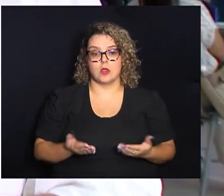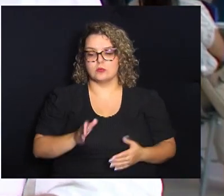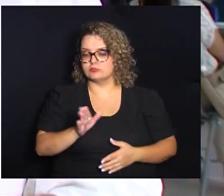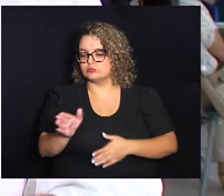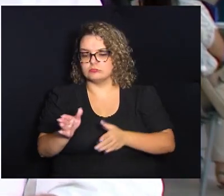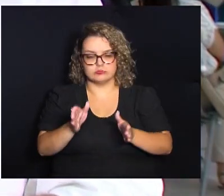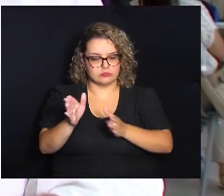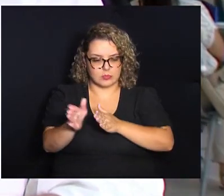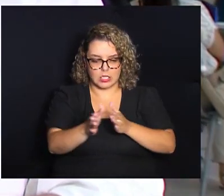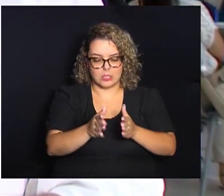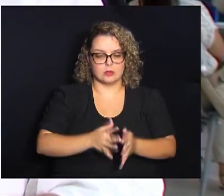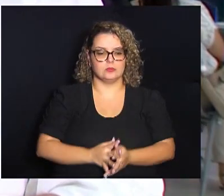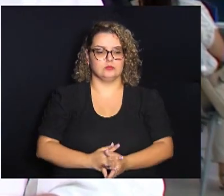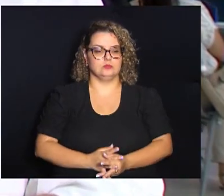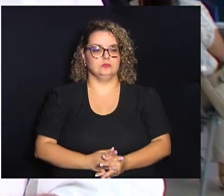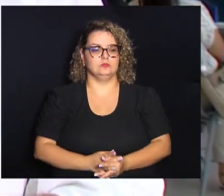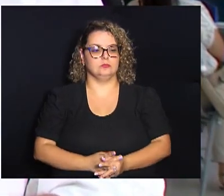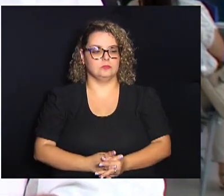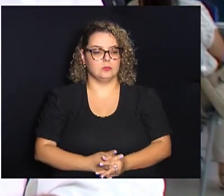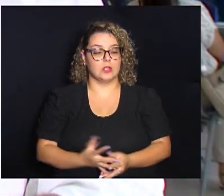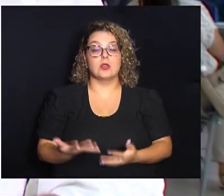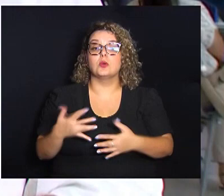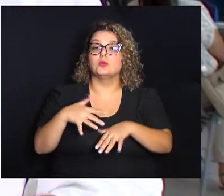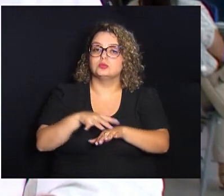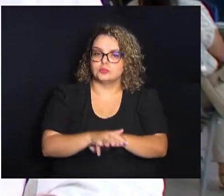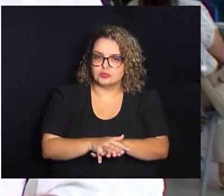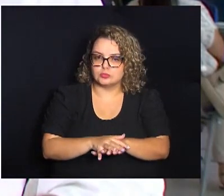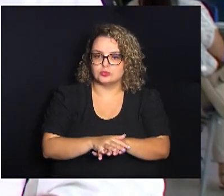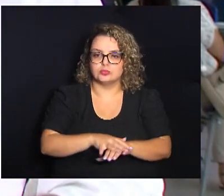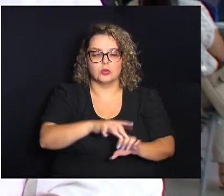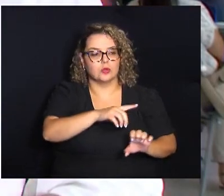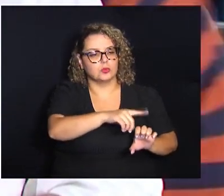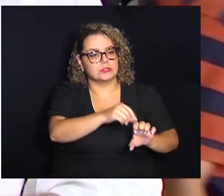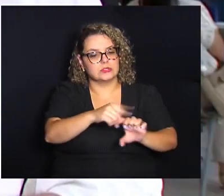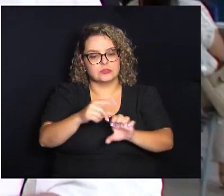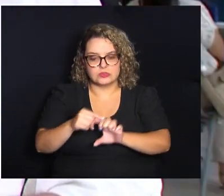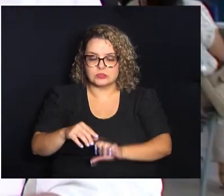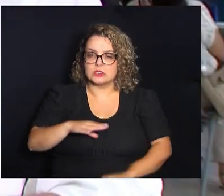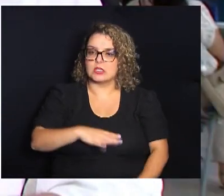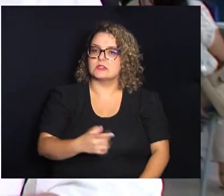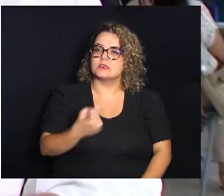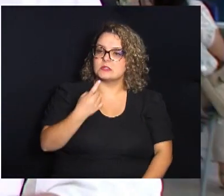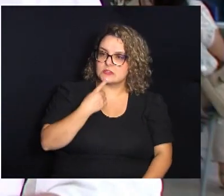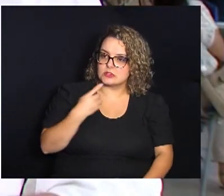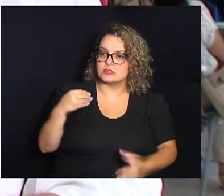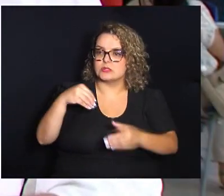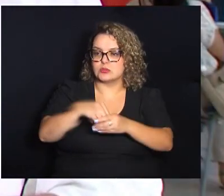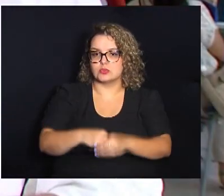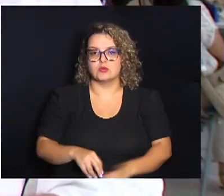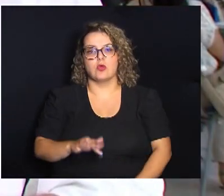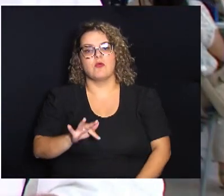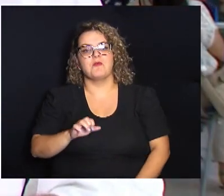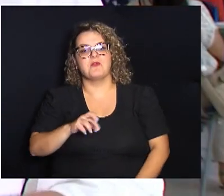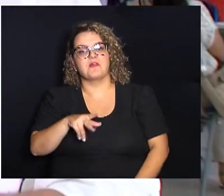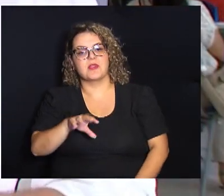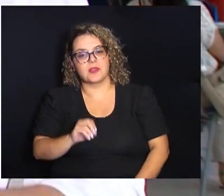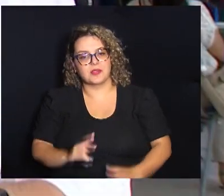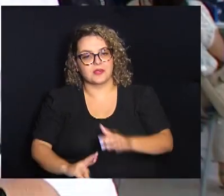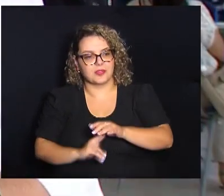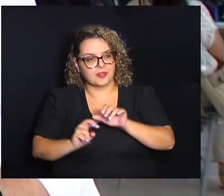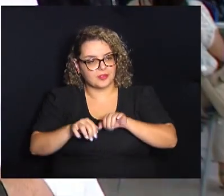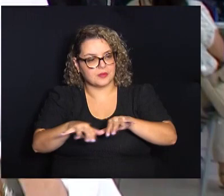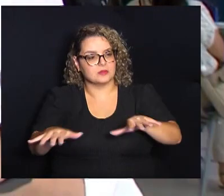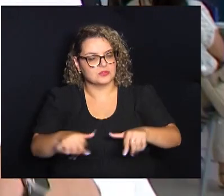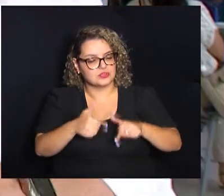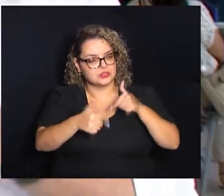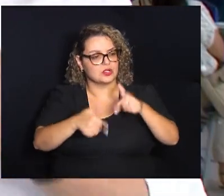poderem estar incluindo os empreendedores aqui da cidade de Campinas no feirão de emprego e oportunidades?